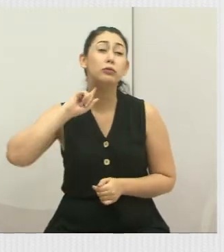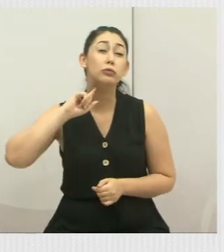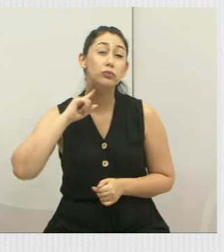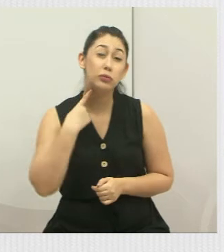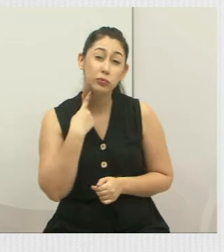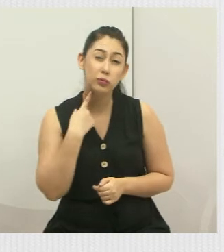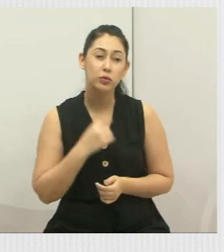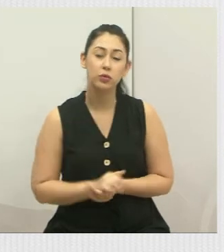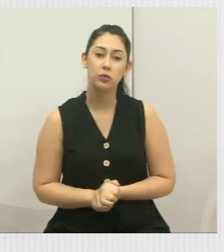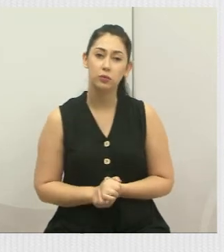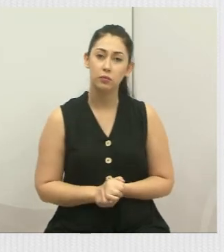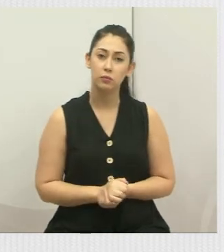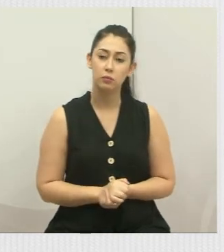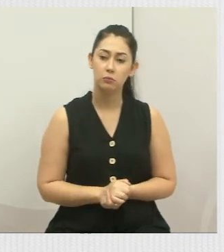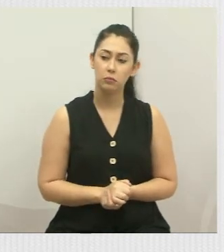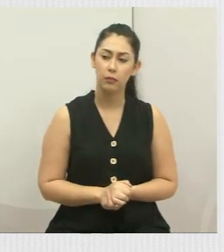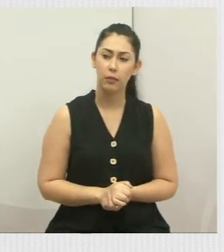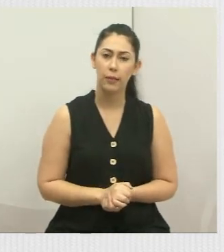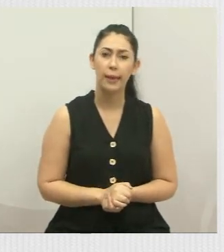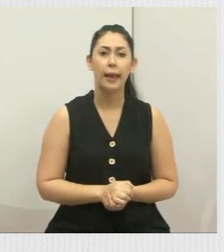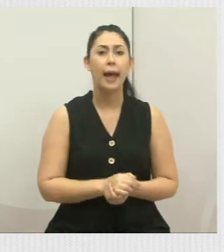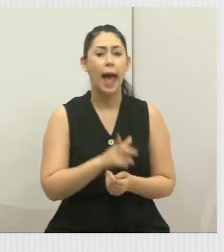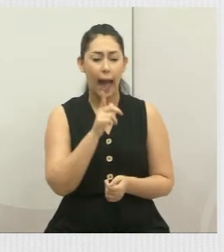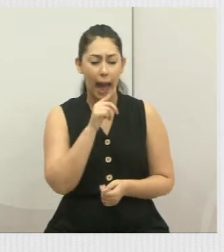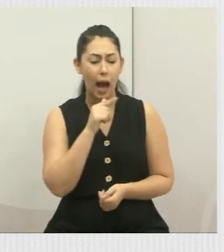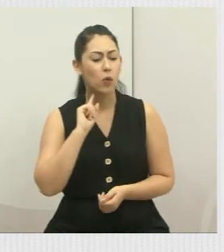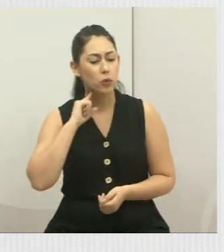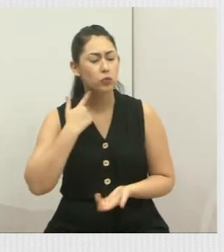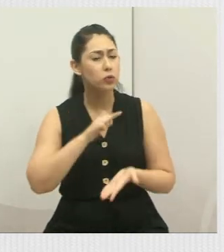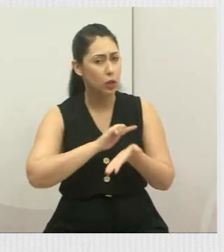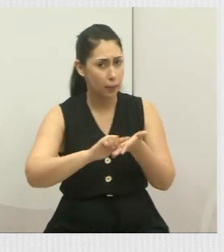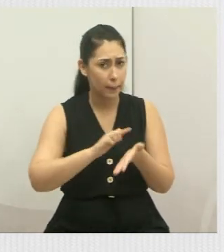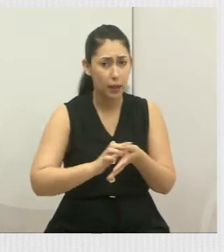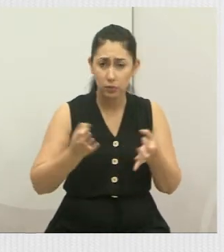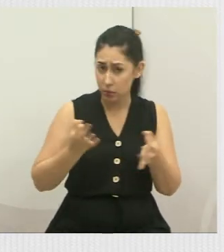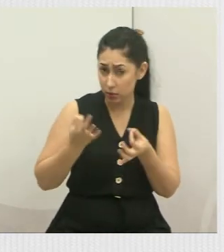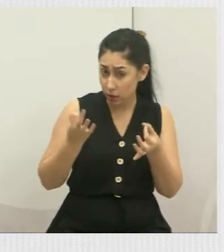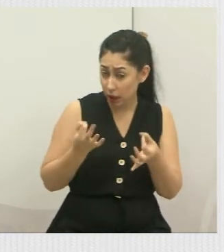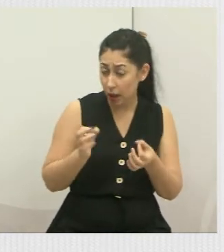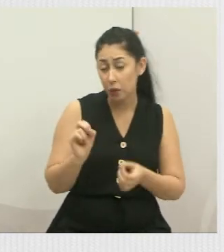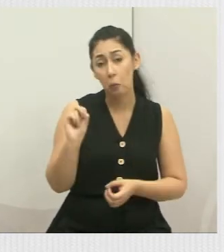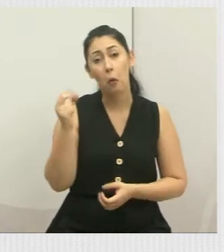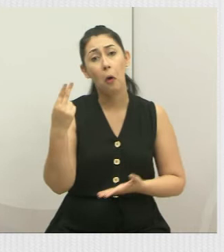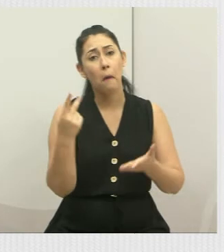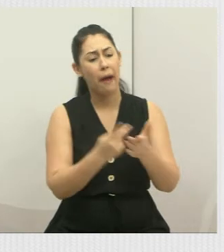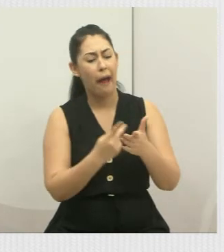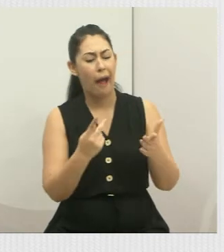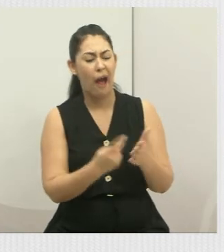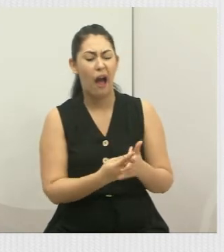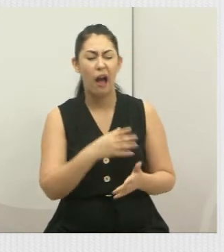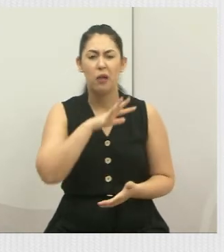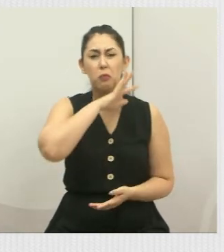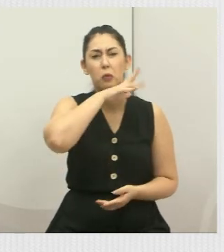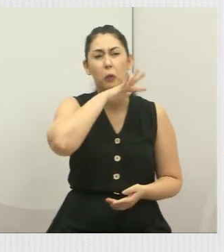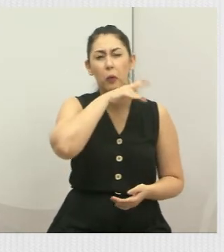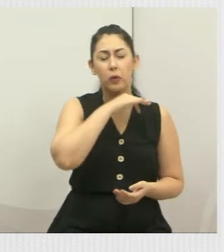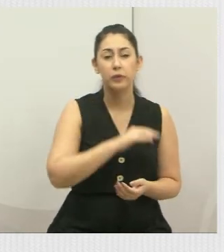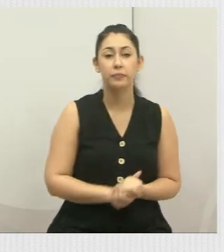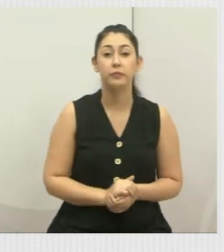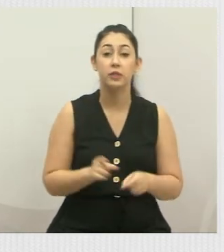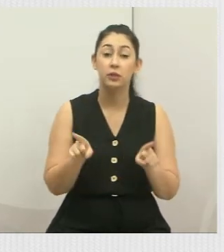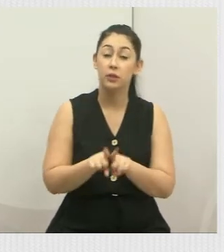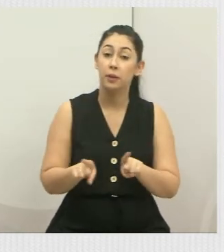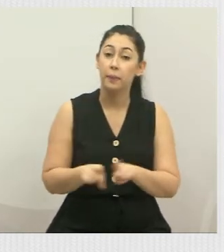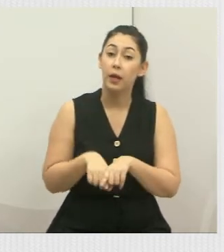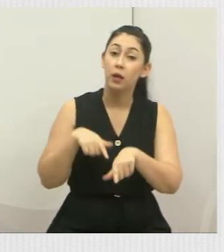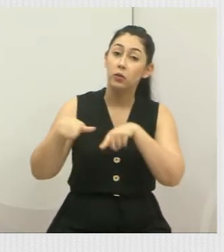Está sendo bem oferecido esse serviço? Está ótimo? Está bom, regular ou ruim? A mesma pergunta para o